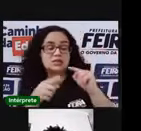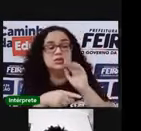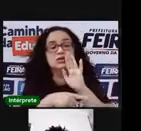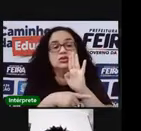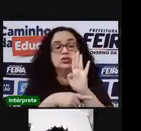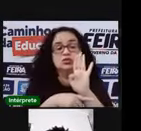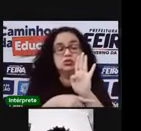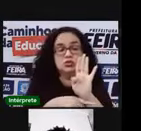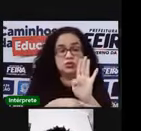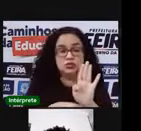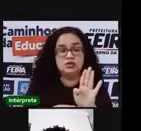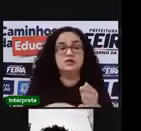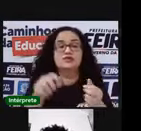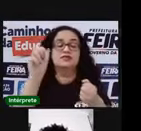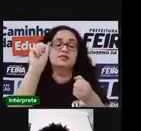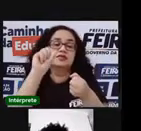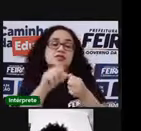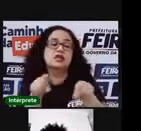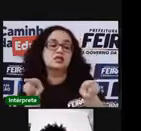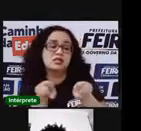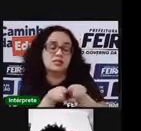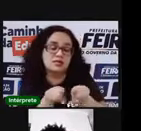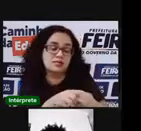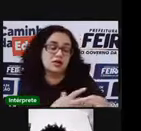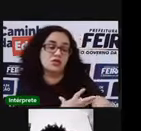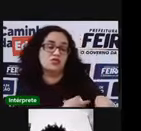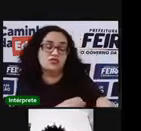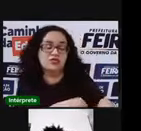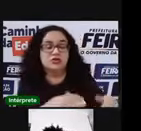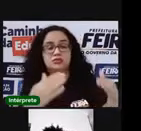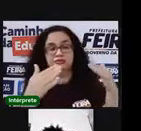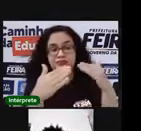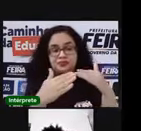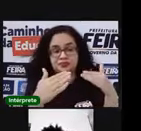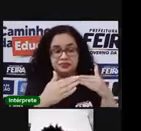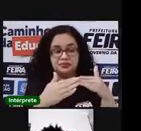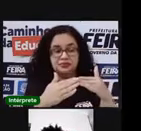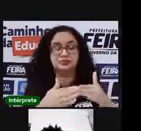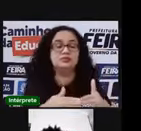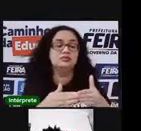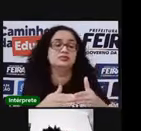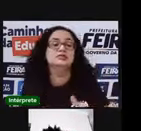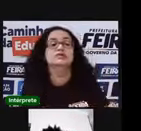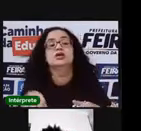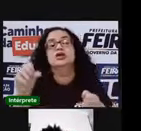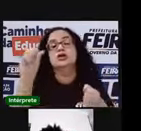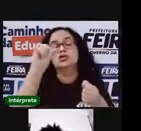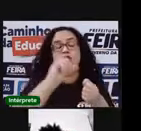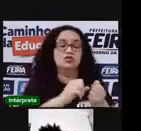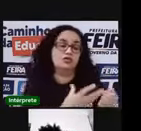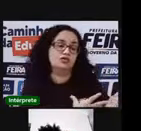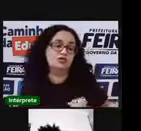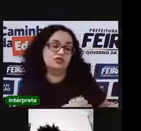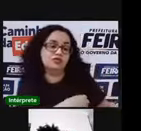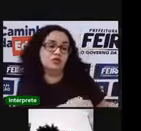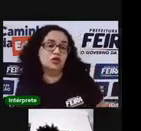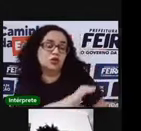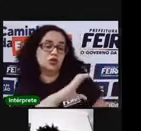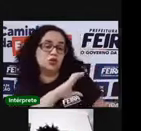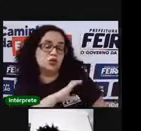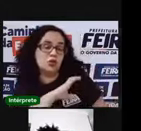solidariedade a gente fazer isso também com o filho do vizinho. A gente fazer isso, não é? Com o filho do colega, do